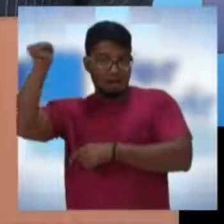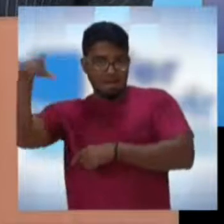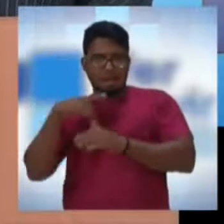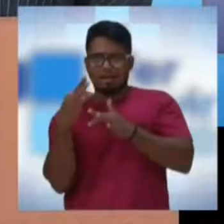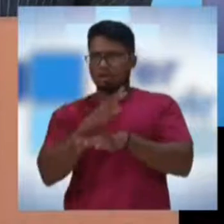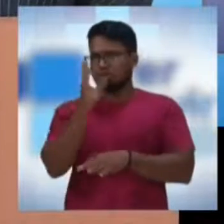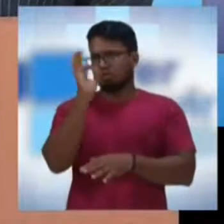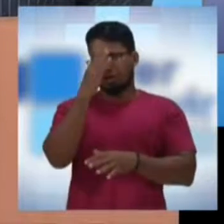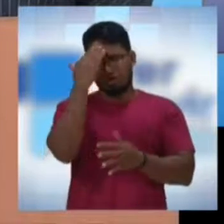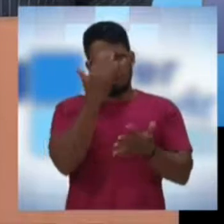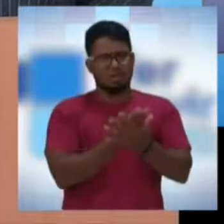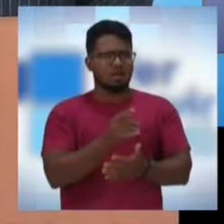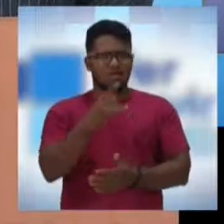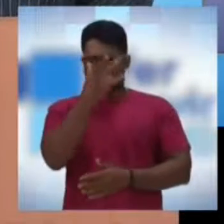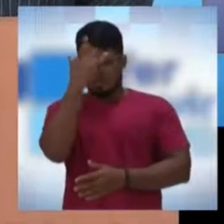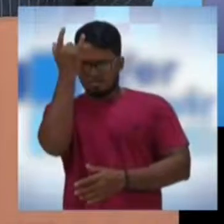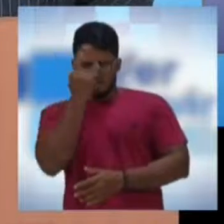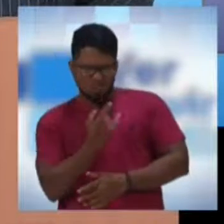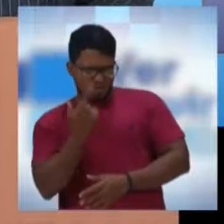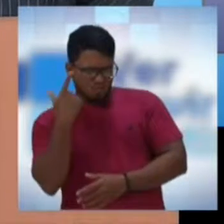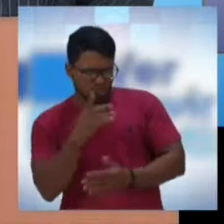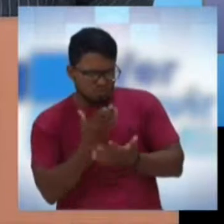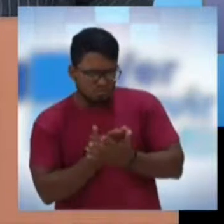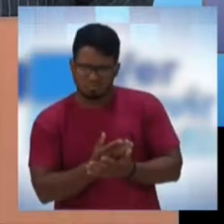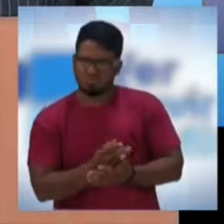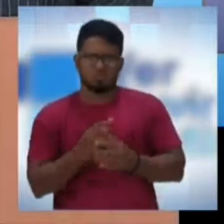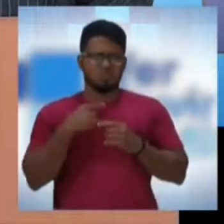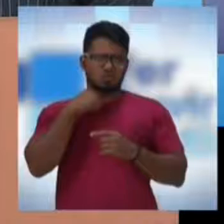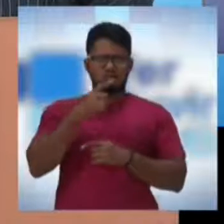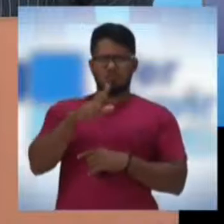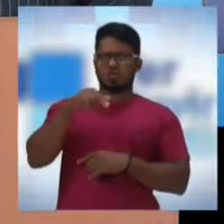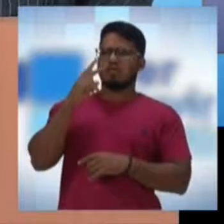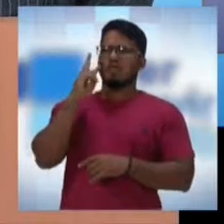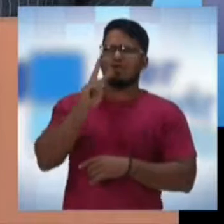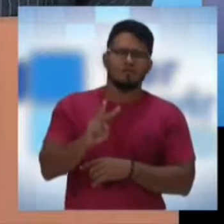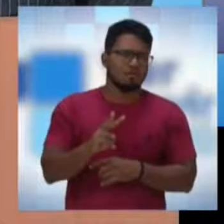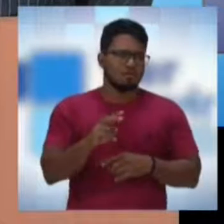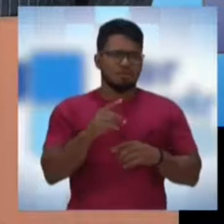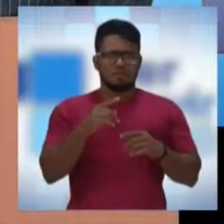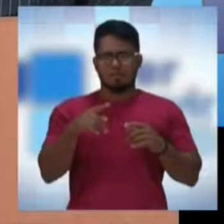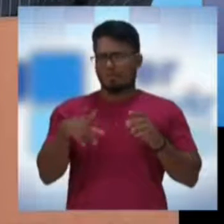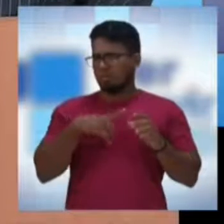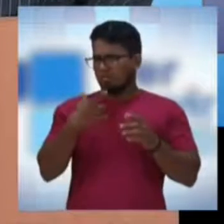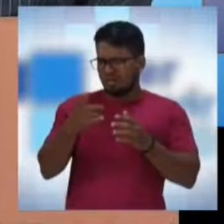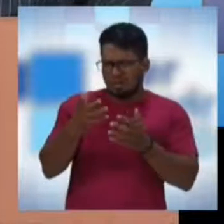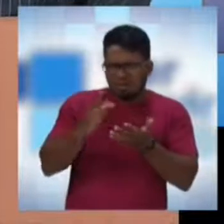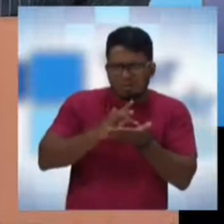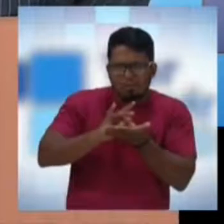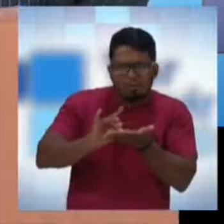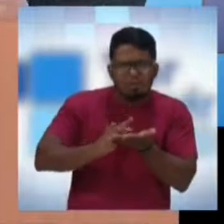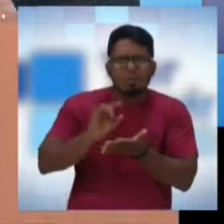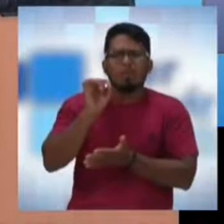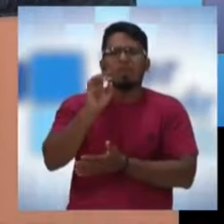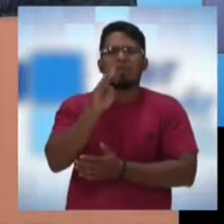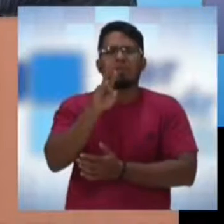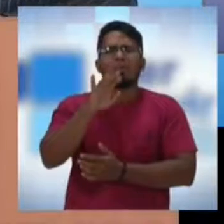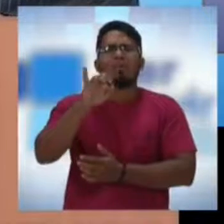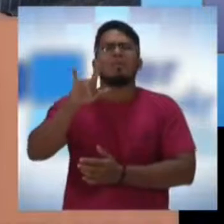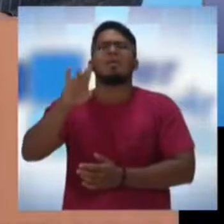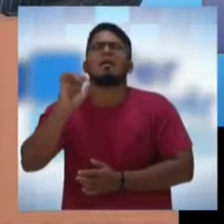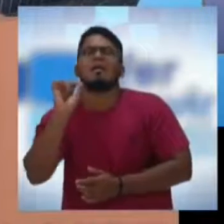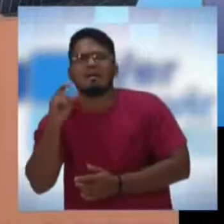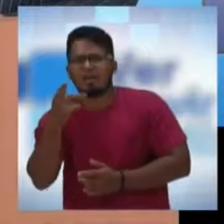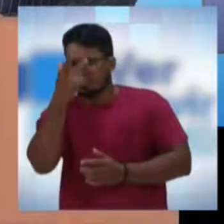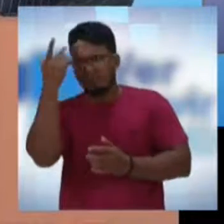pessoa cega pudesse estudar, né? Não. Ninguém nem ouvia falar sobre isso, né? Que tinha o sistema Braille. É tanto que eu vim